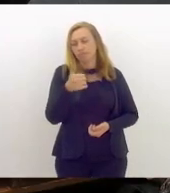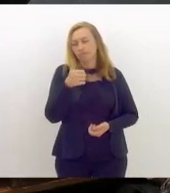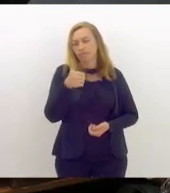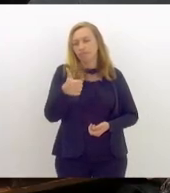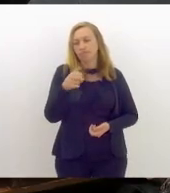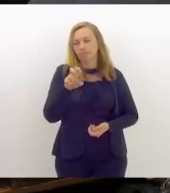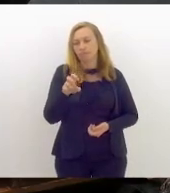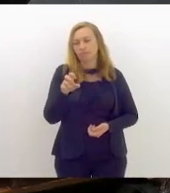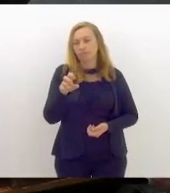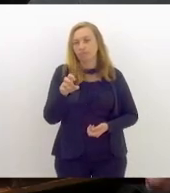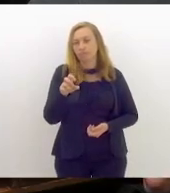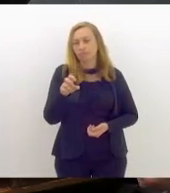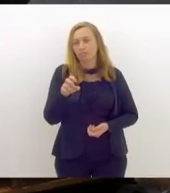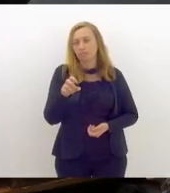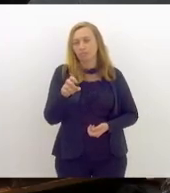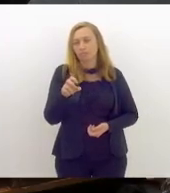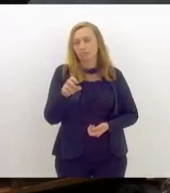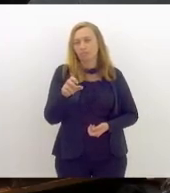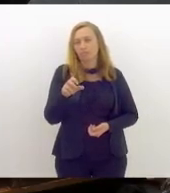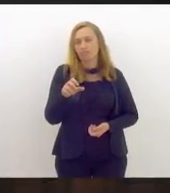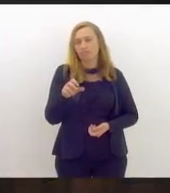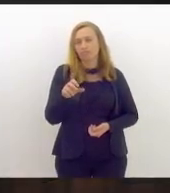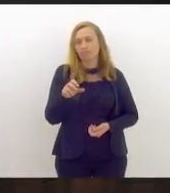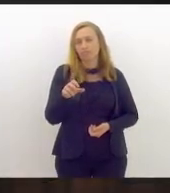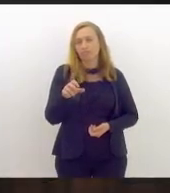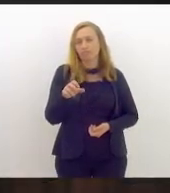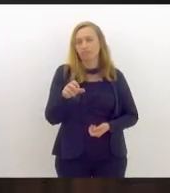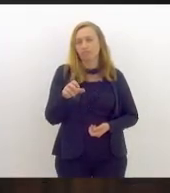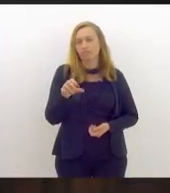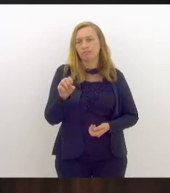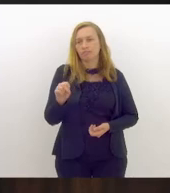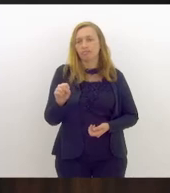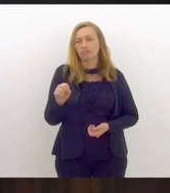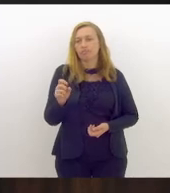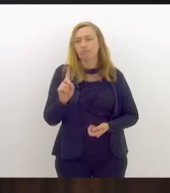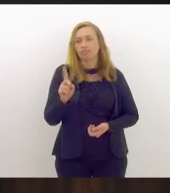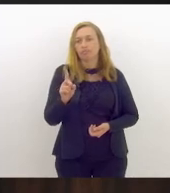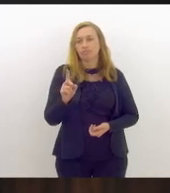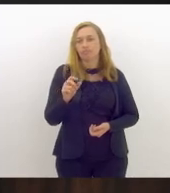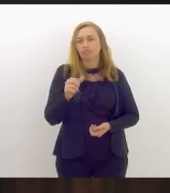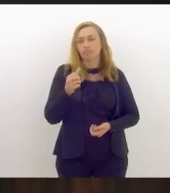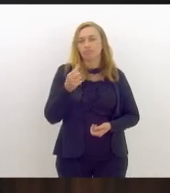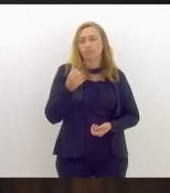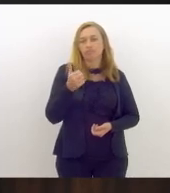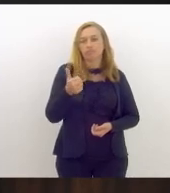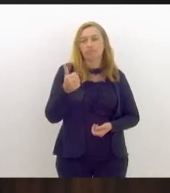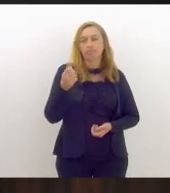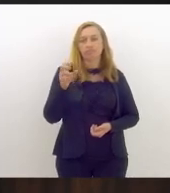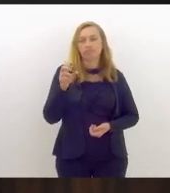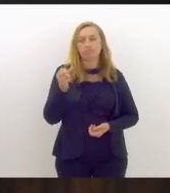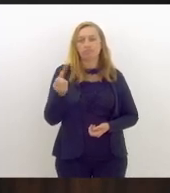6415. Aí você falou 64158, nós não chegamos ainda no 64 mil, não.